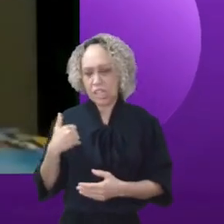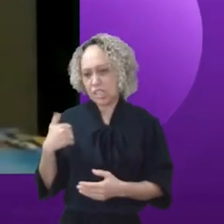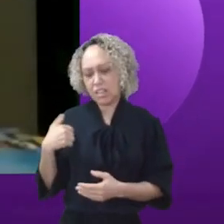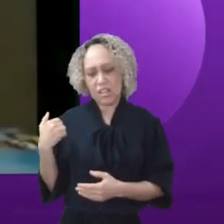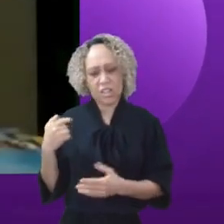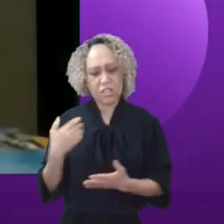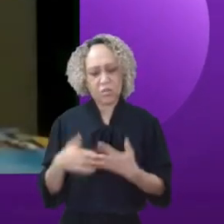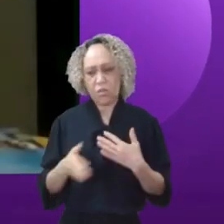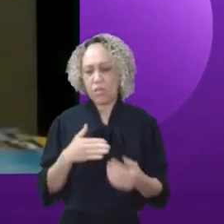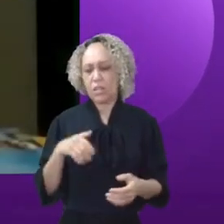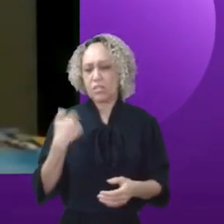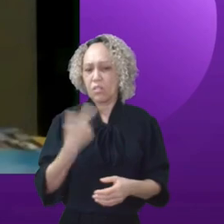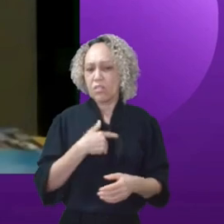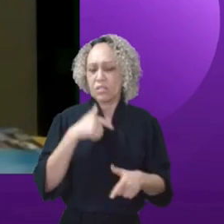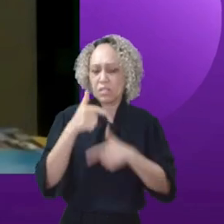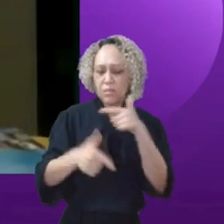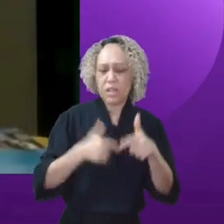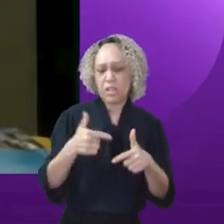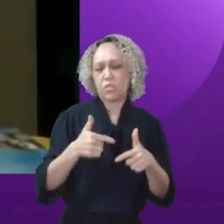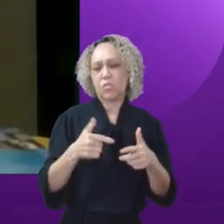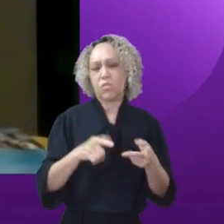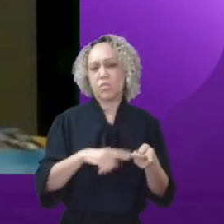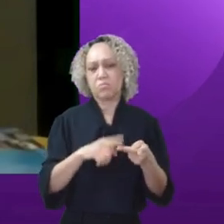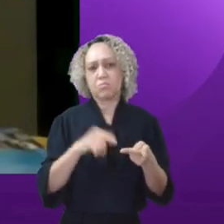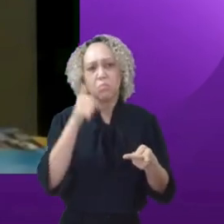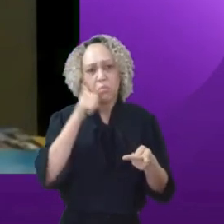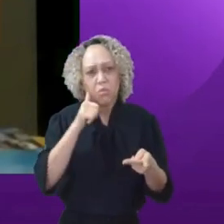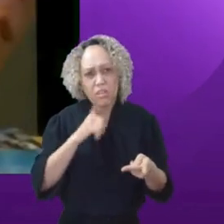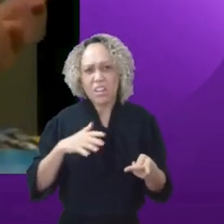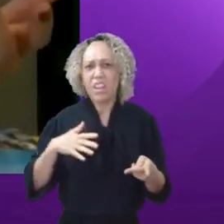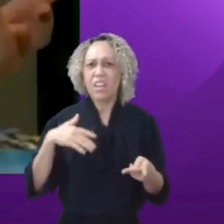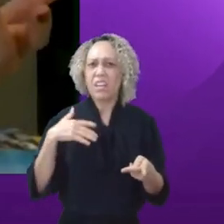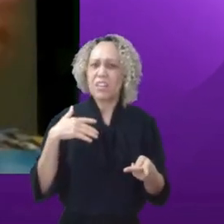como trabalhadores, como mulheres, como